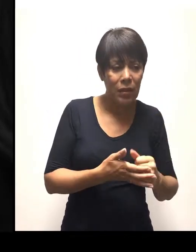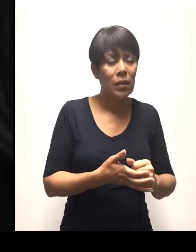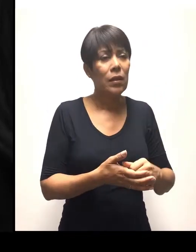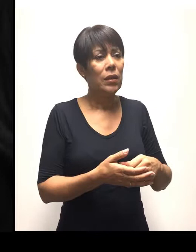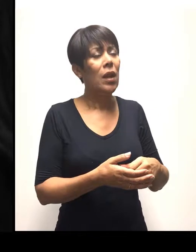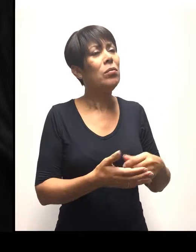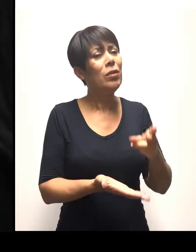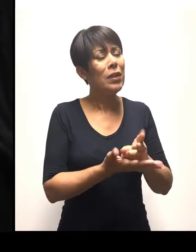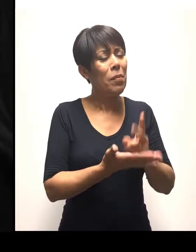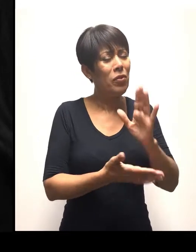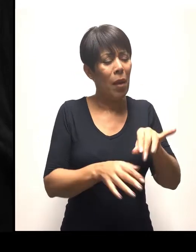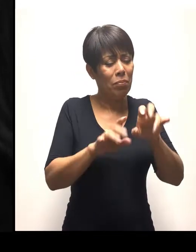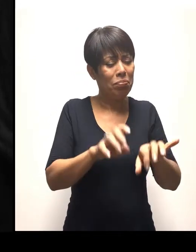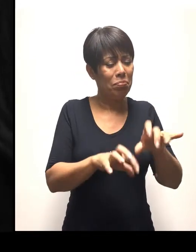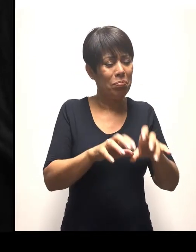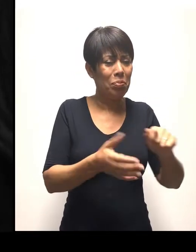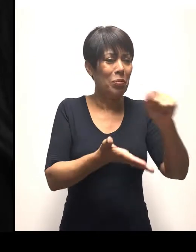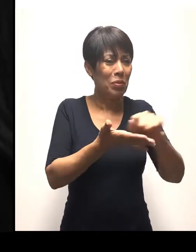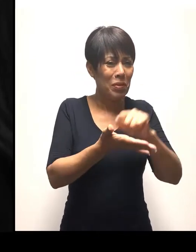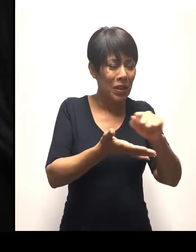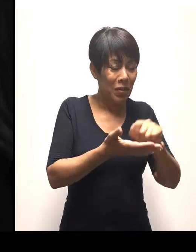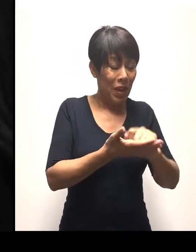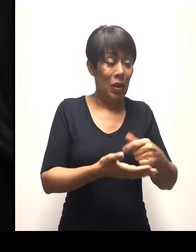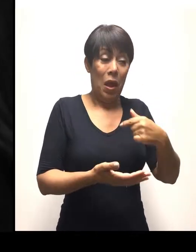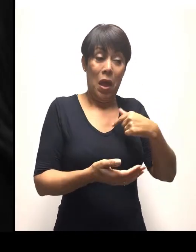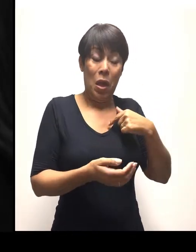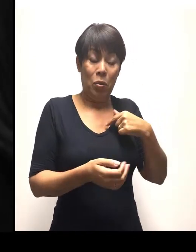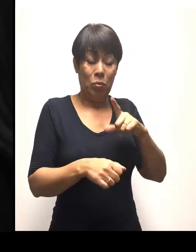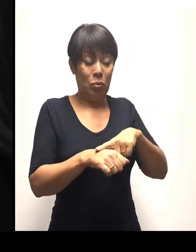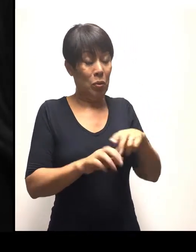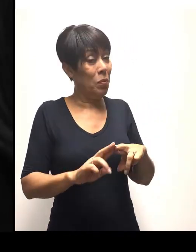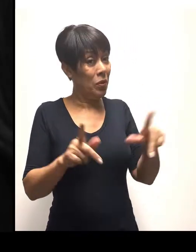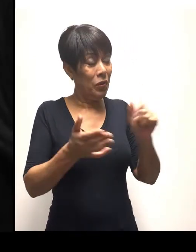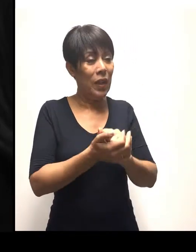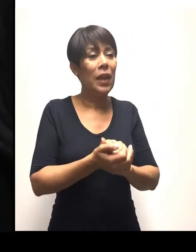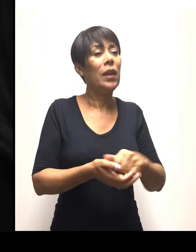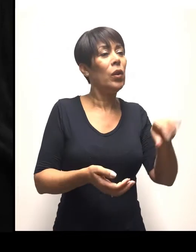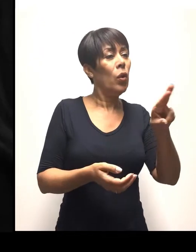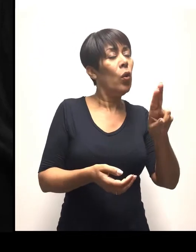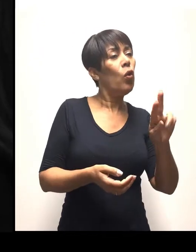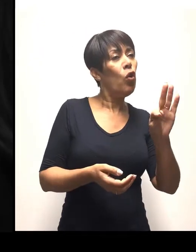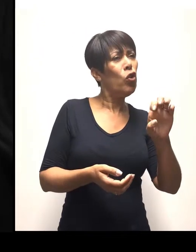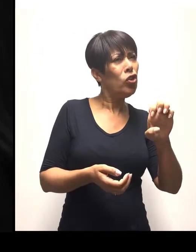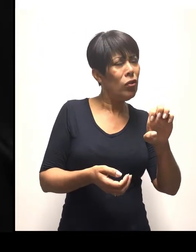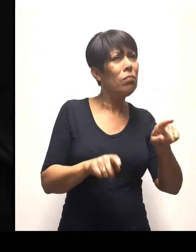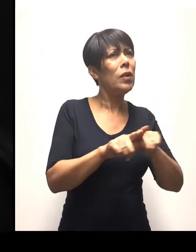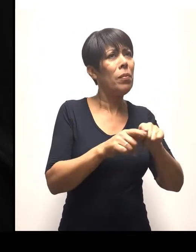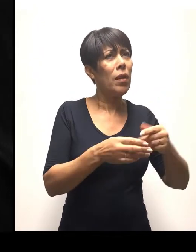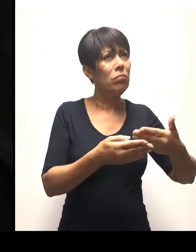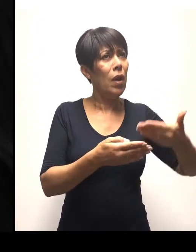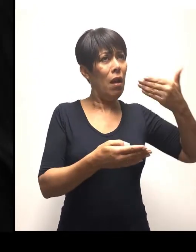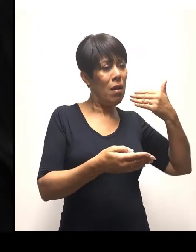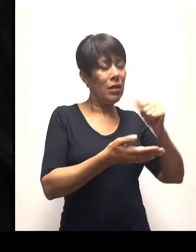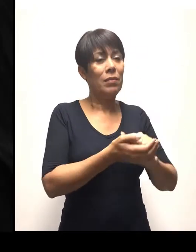ela, da datilografia, porque eu sou de um momento, e Ruth anterior a mim, que